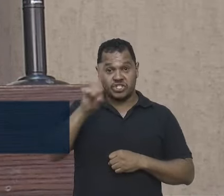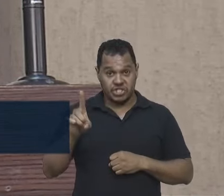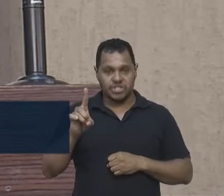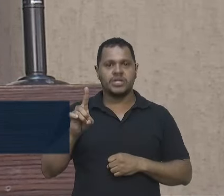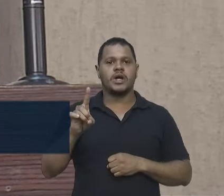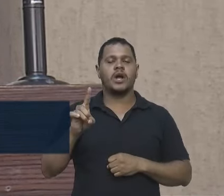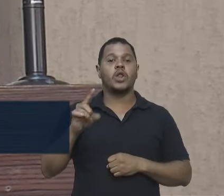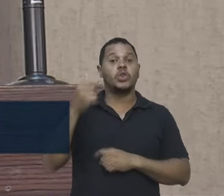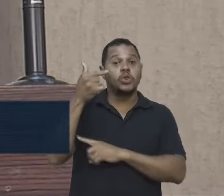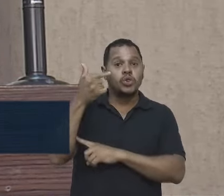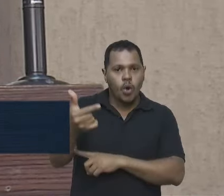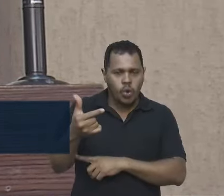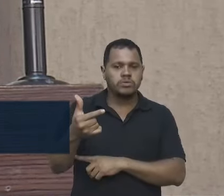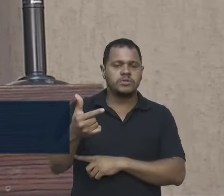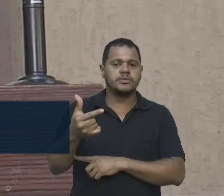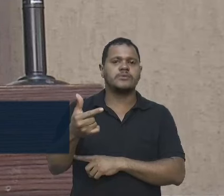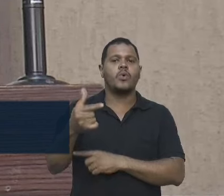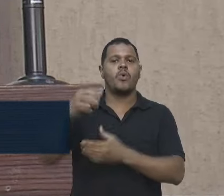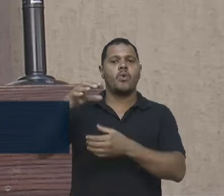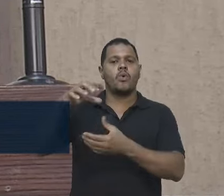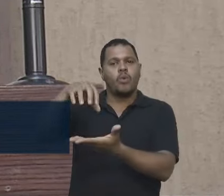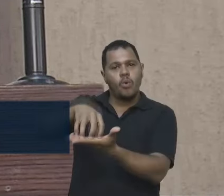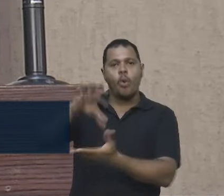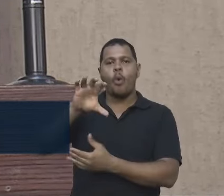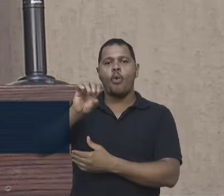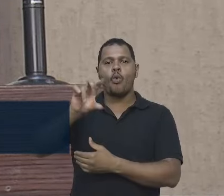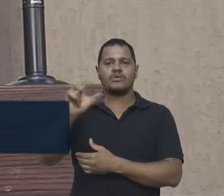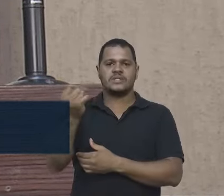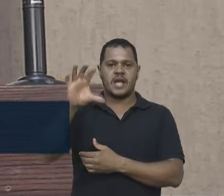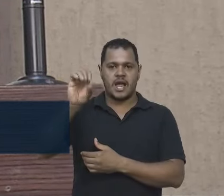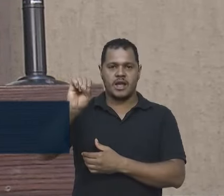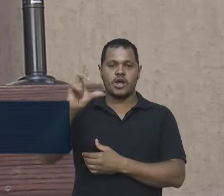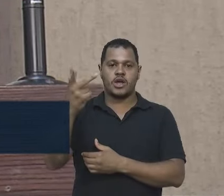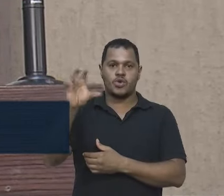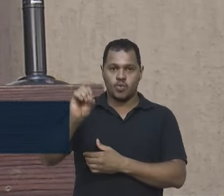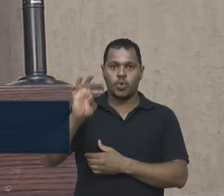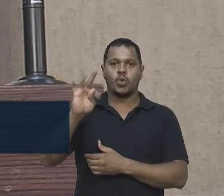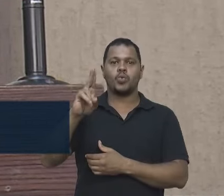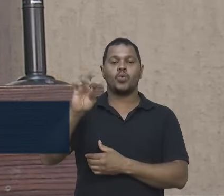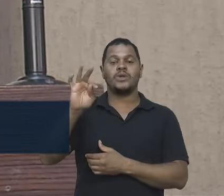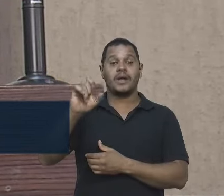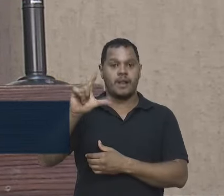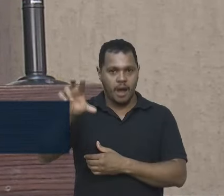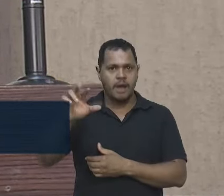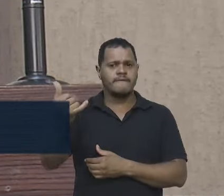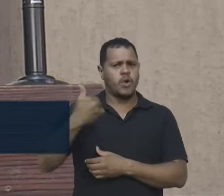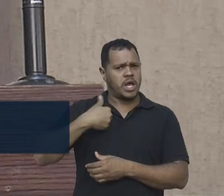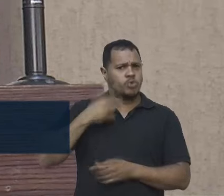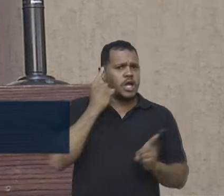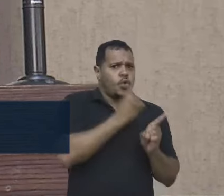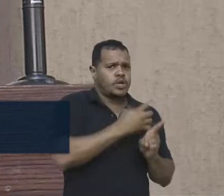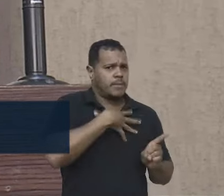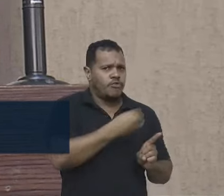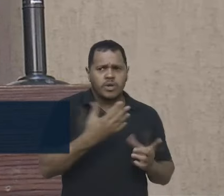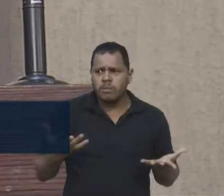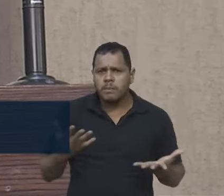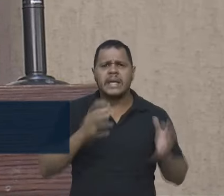novo pelo conselho tutelar que teve uma denncia o meu filho meu filho estava bem Como que